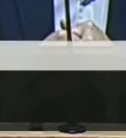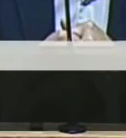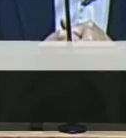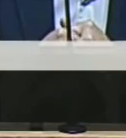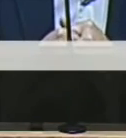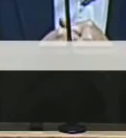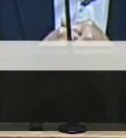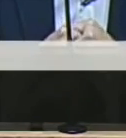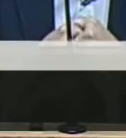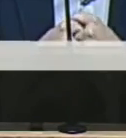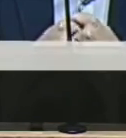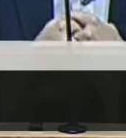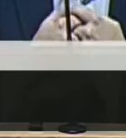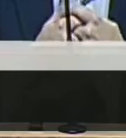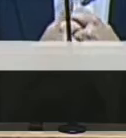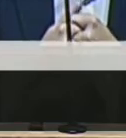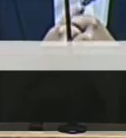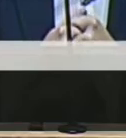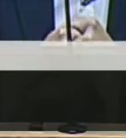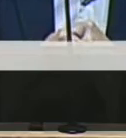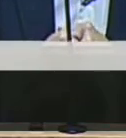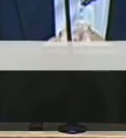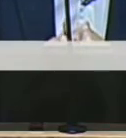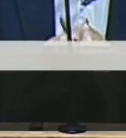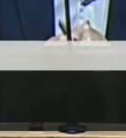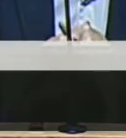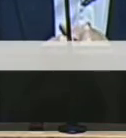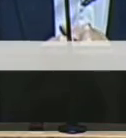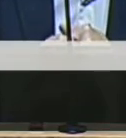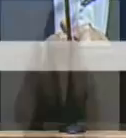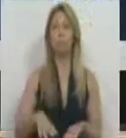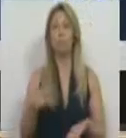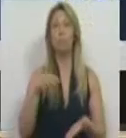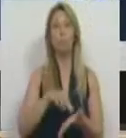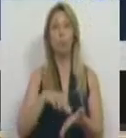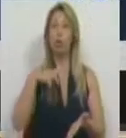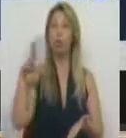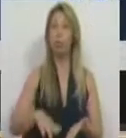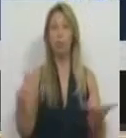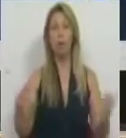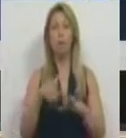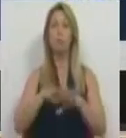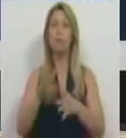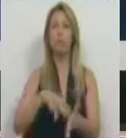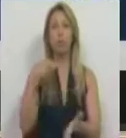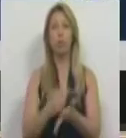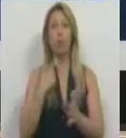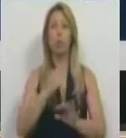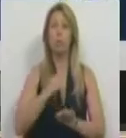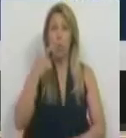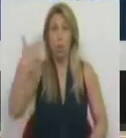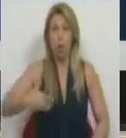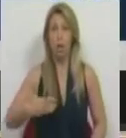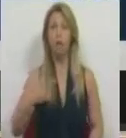da resignação com a derrota da decência e dos direitos humanos. Este é o tempo de não ficar calado face à catástrofe, de não